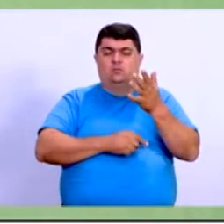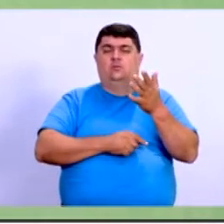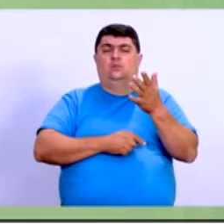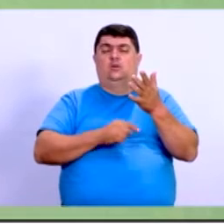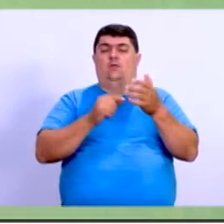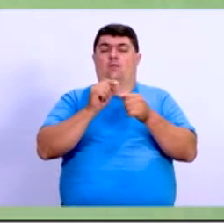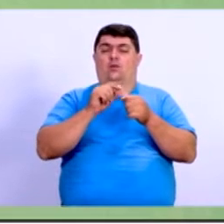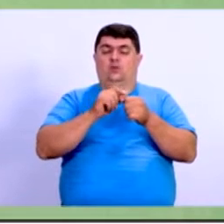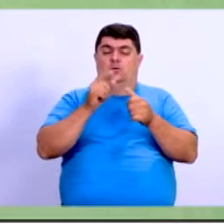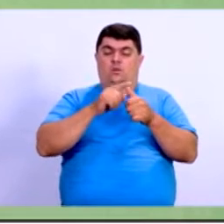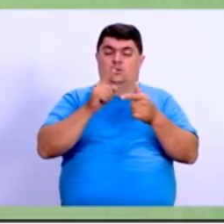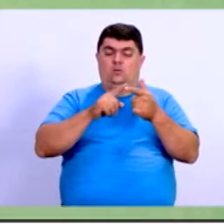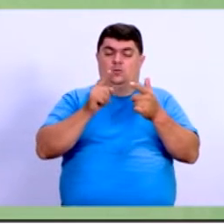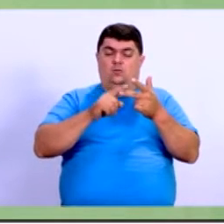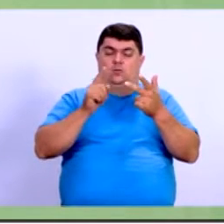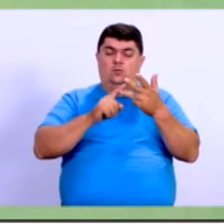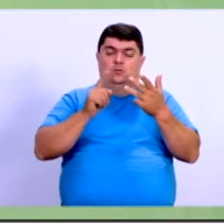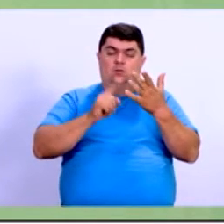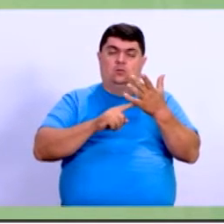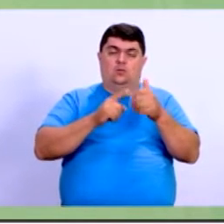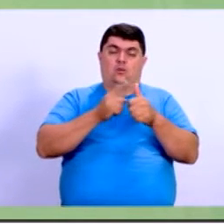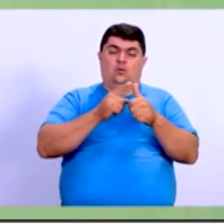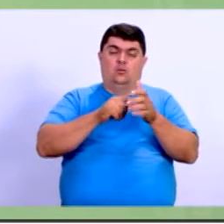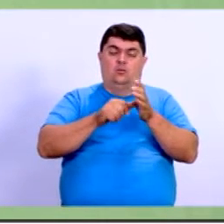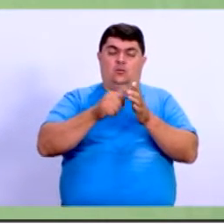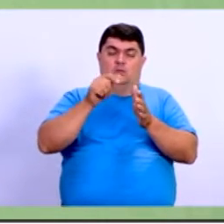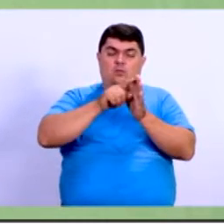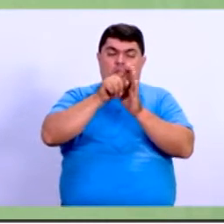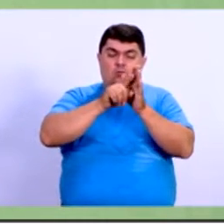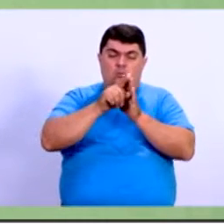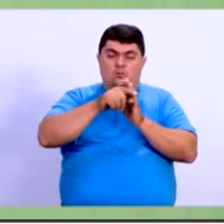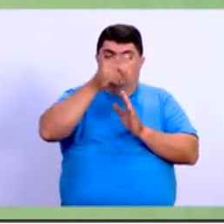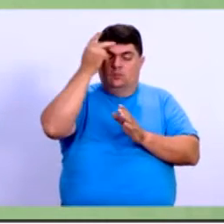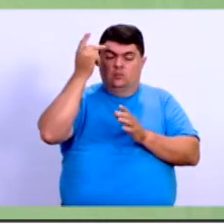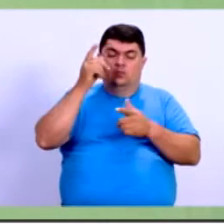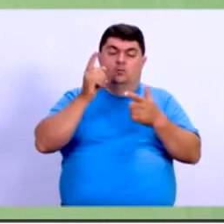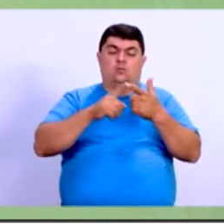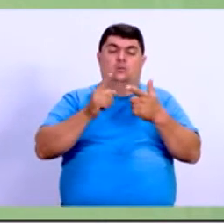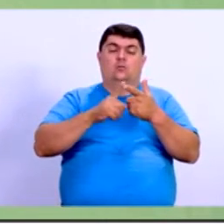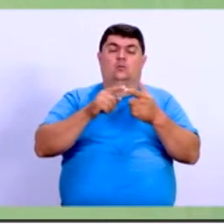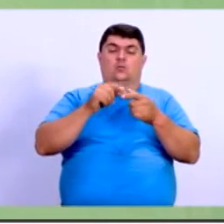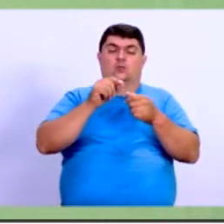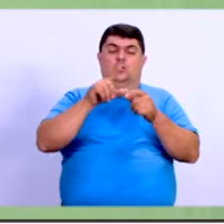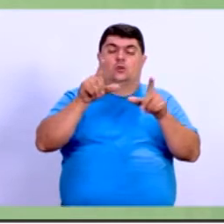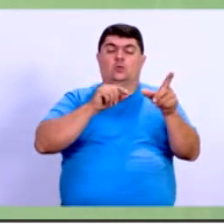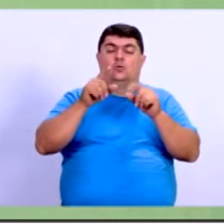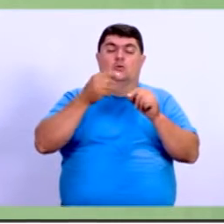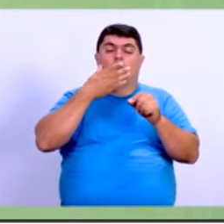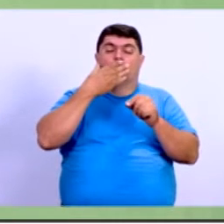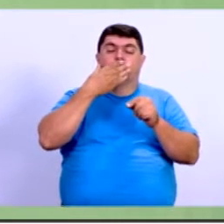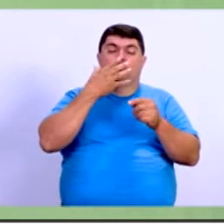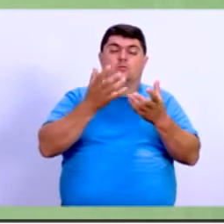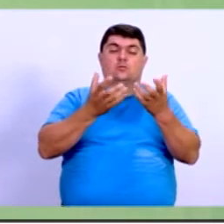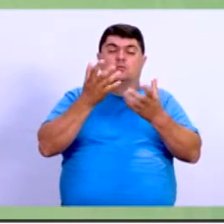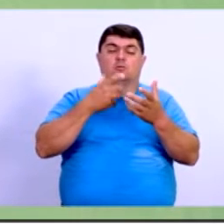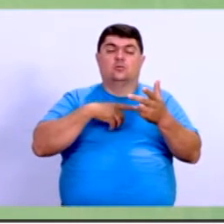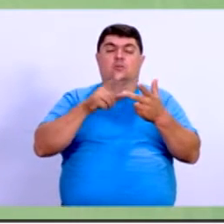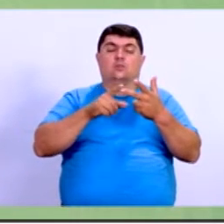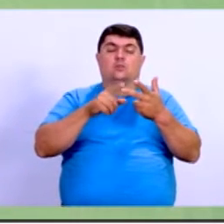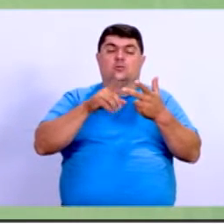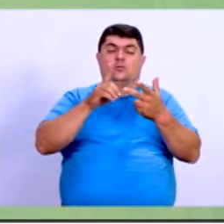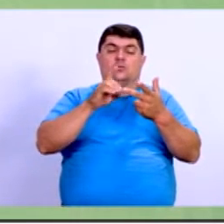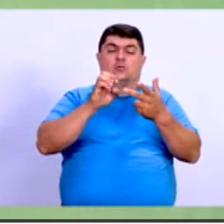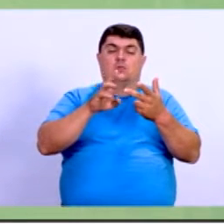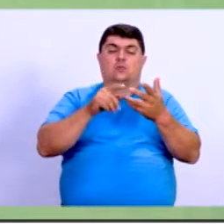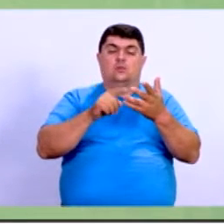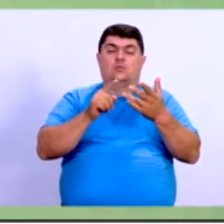aí em sequência, onde primeiro eu faço entrevista com o usuário, especifico os requisitos, crio os diagramas de caso de uso, crio os